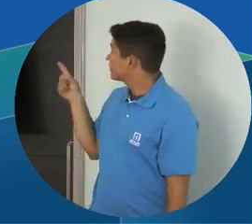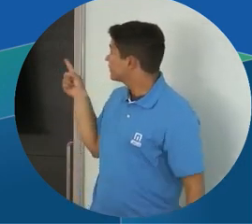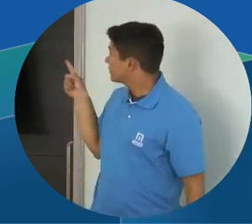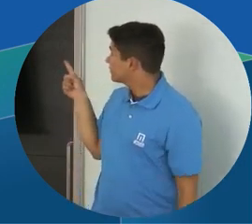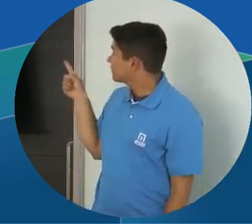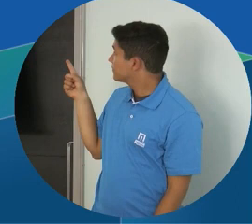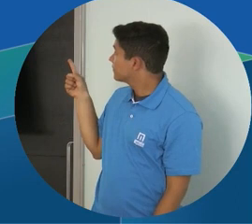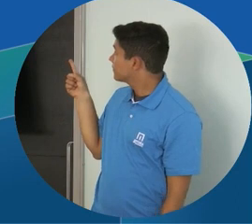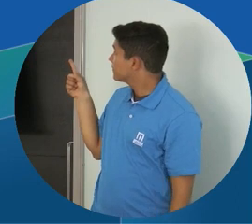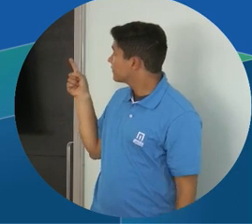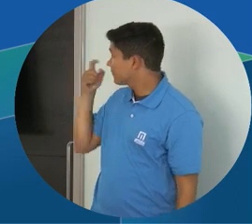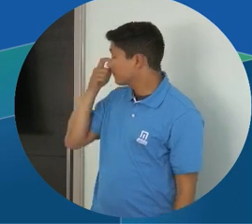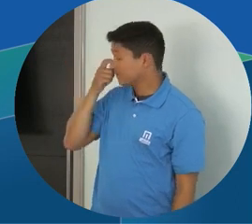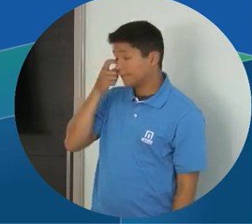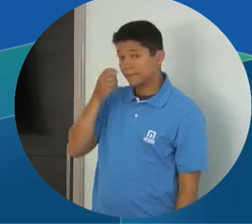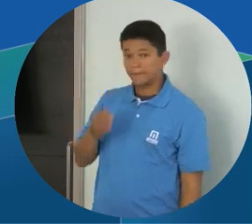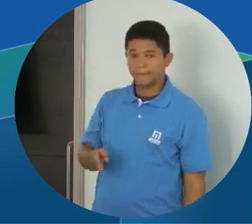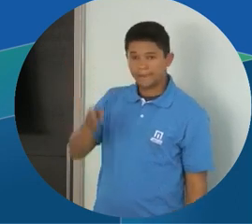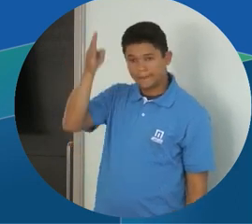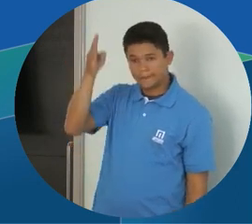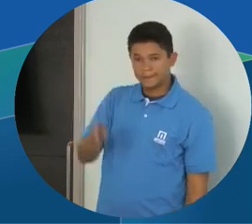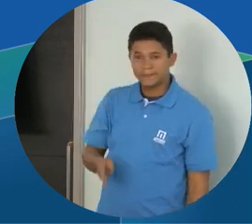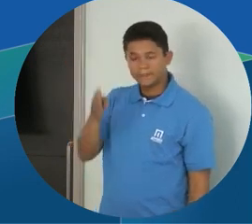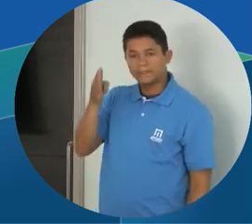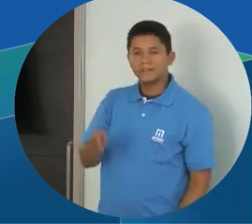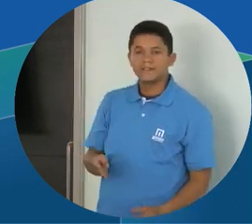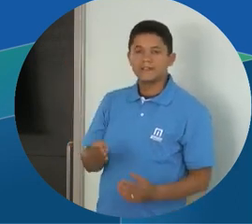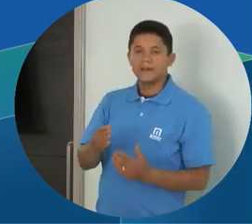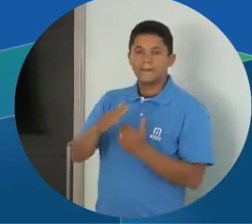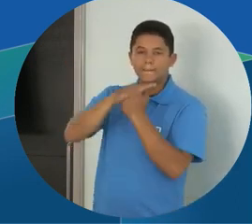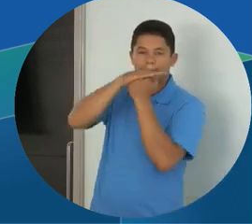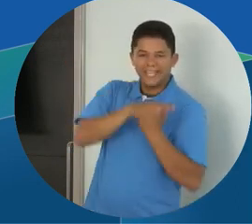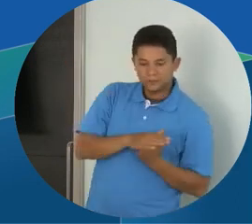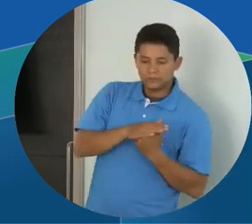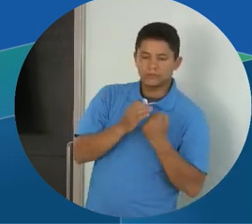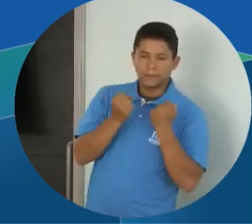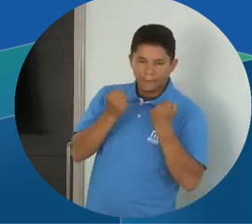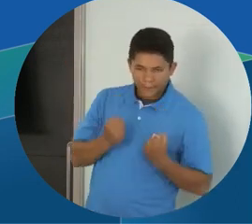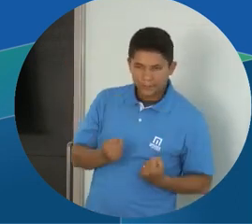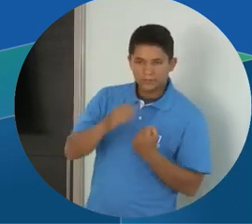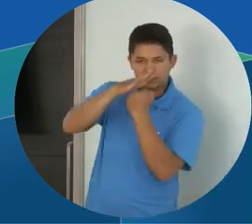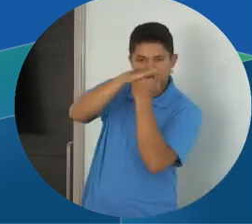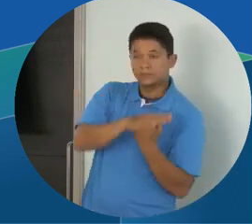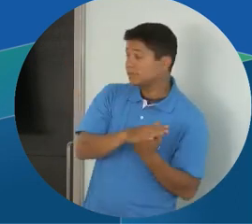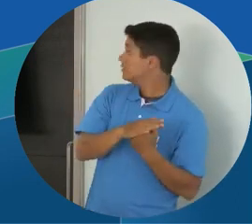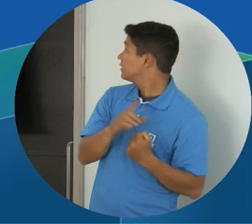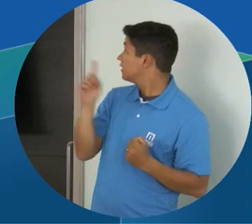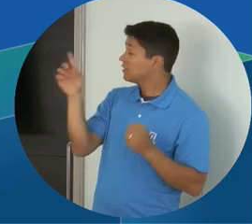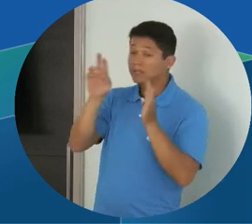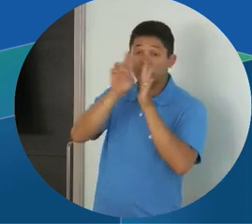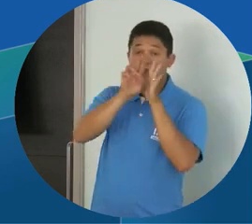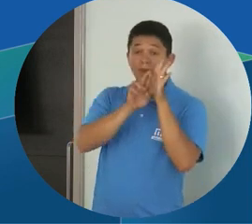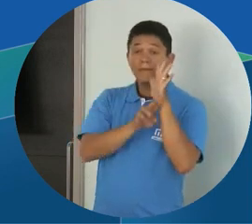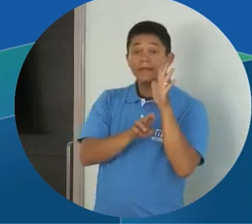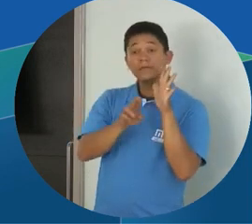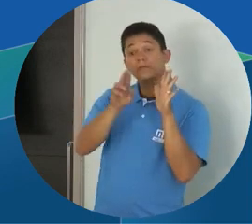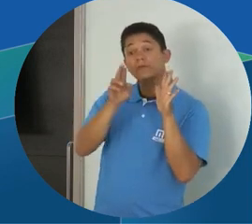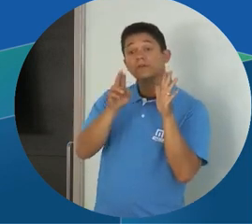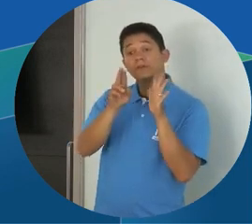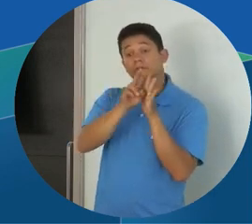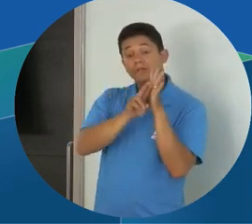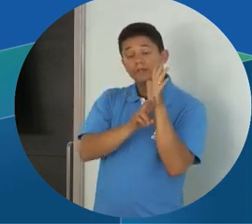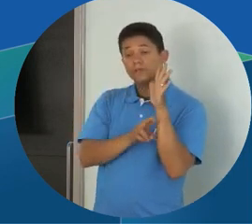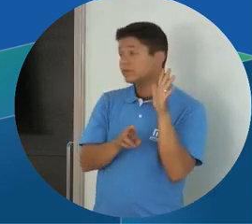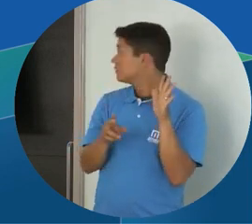somatório dos esforços verticais, para a gente considerar alguns casos que os regulamentos incidem. Só